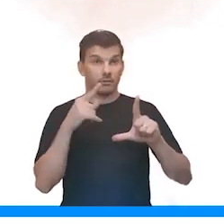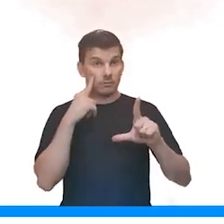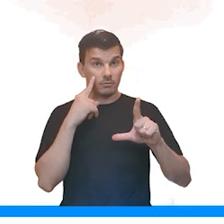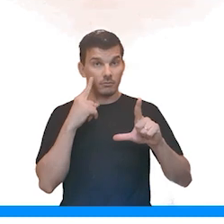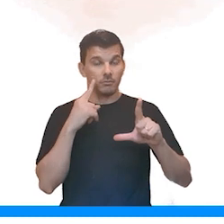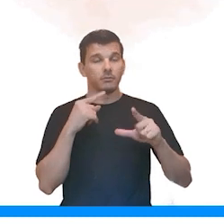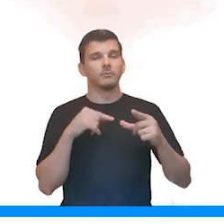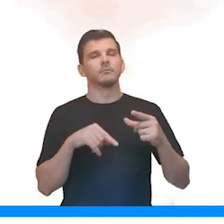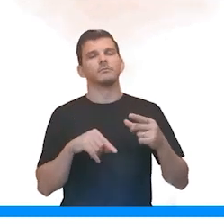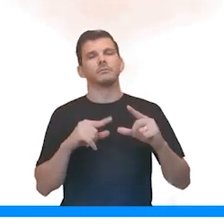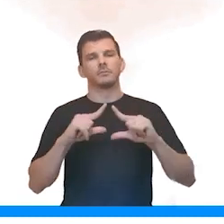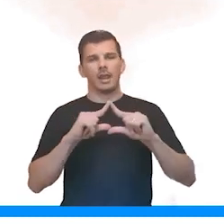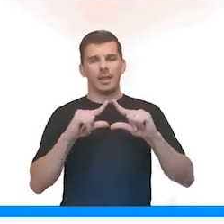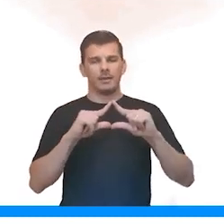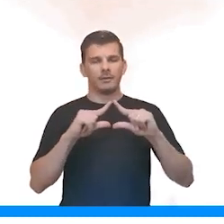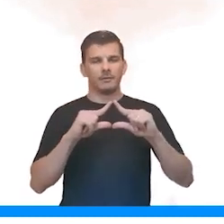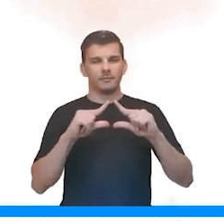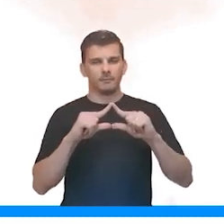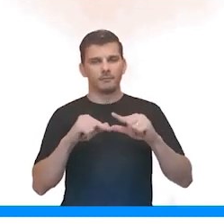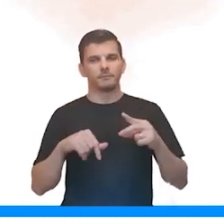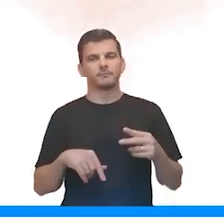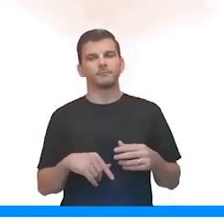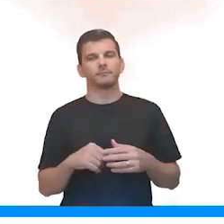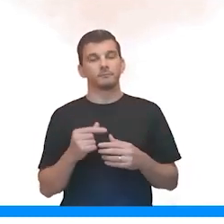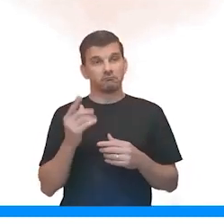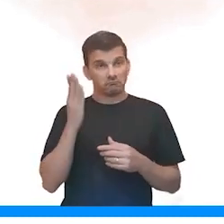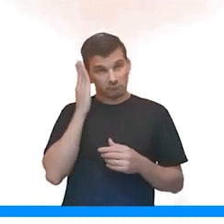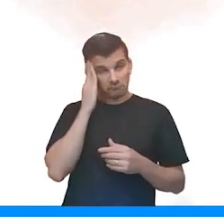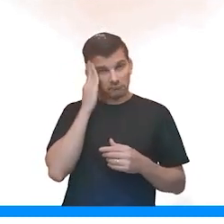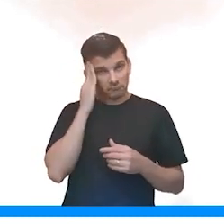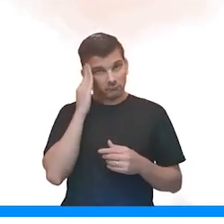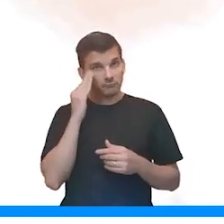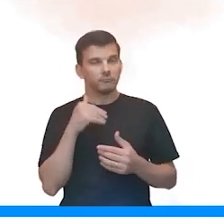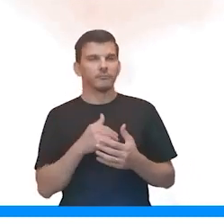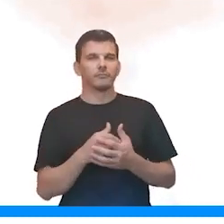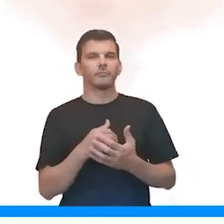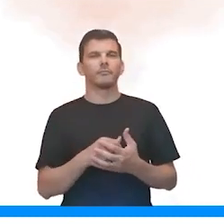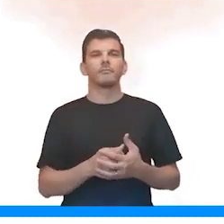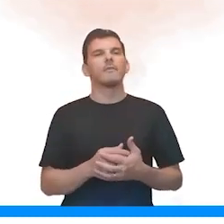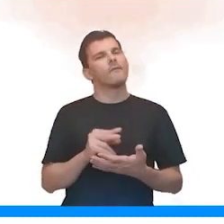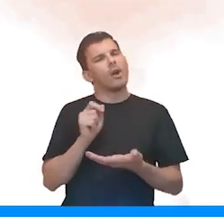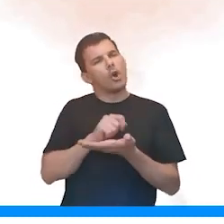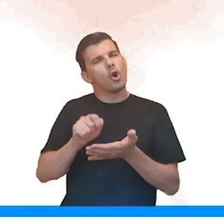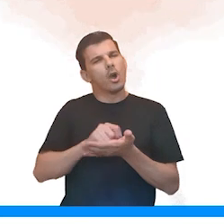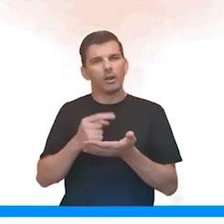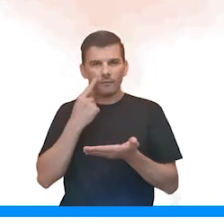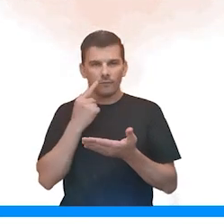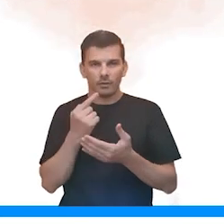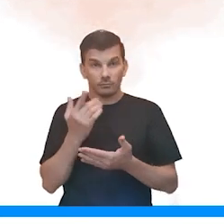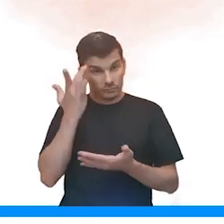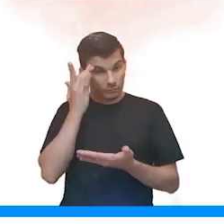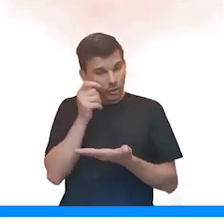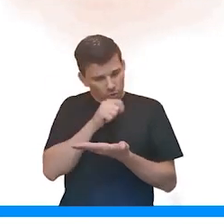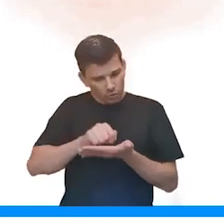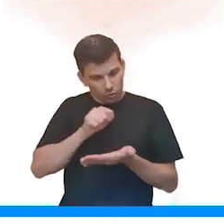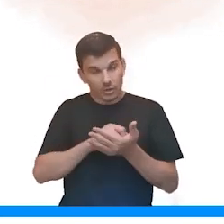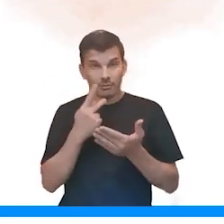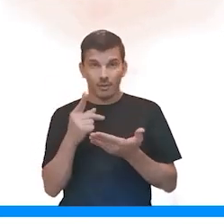que a área de um triângulo é esta, base vezes altura por 2, tá bom? Deixa eu botar aqui, ó,